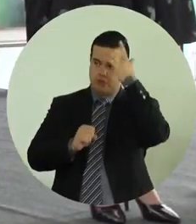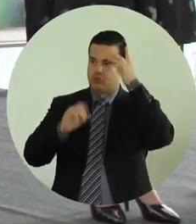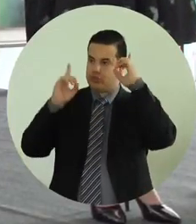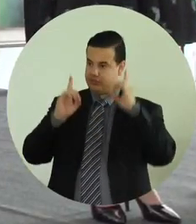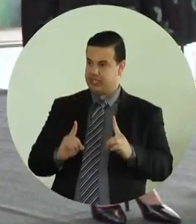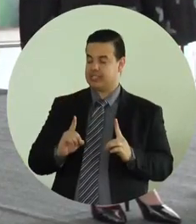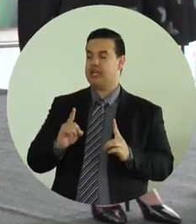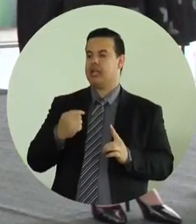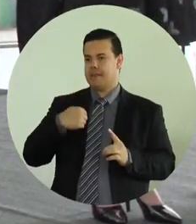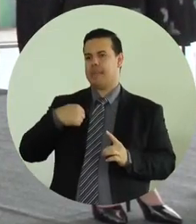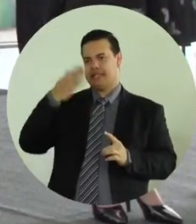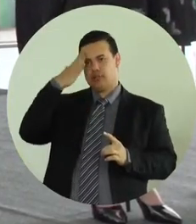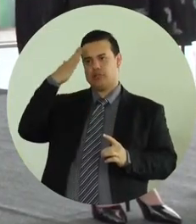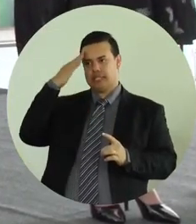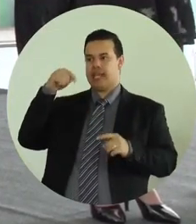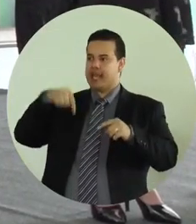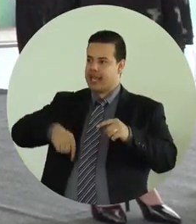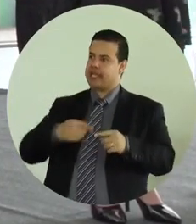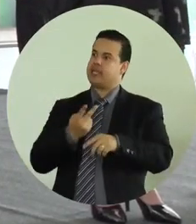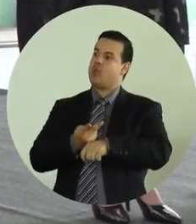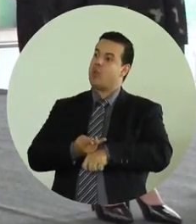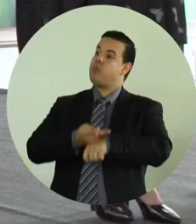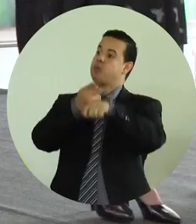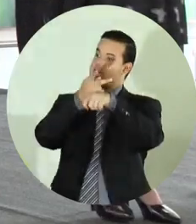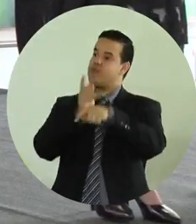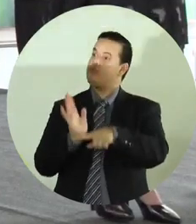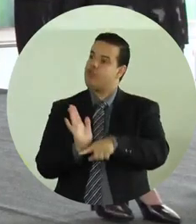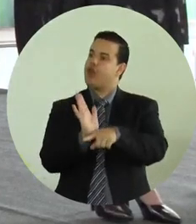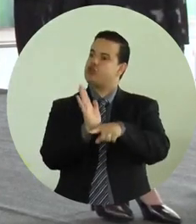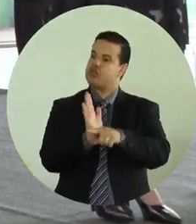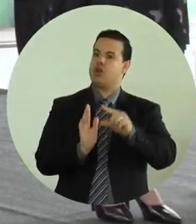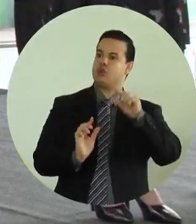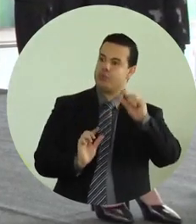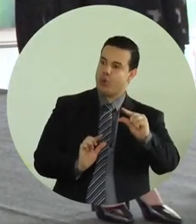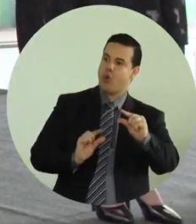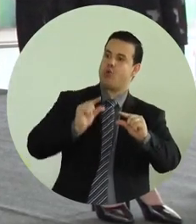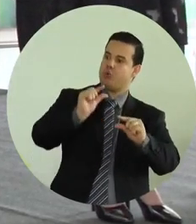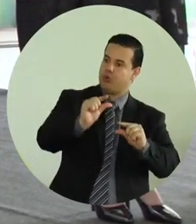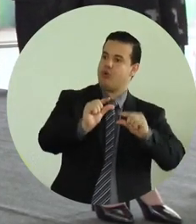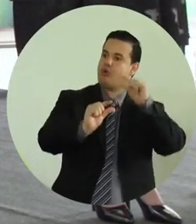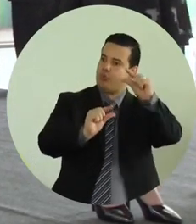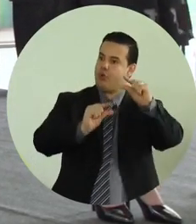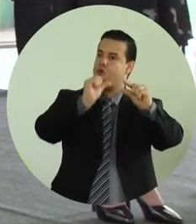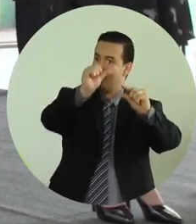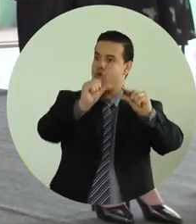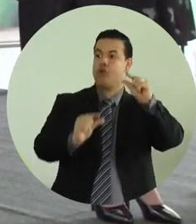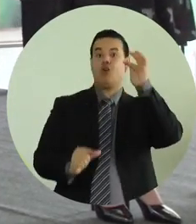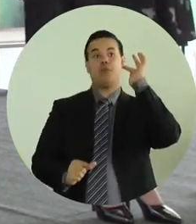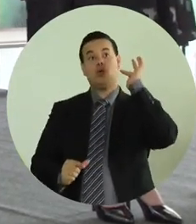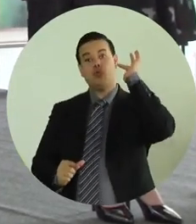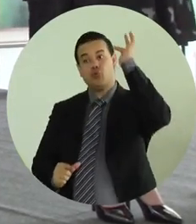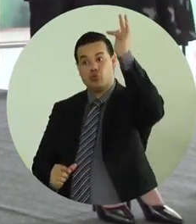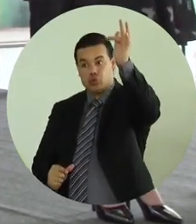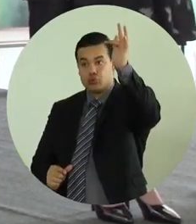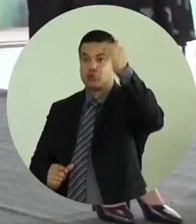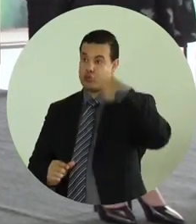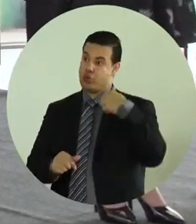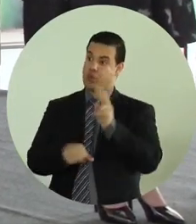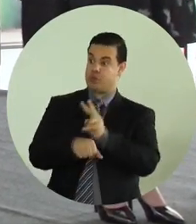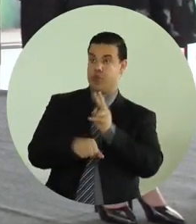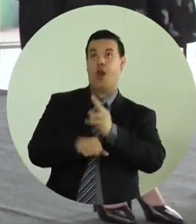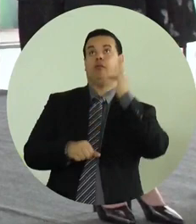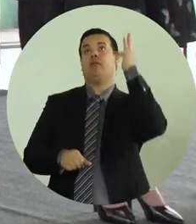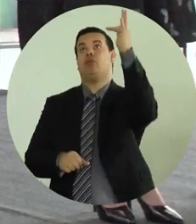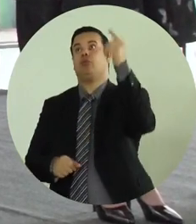como essa vão contribuindo gradativamente para que em um futuro, e eu espero que esse futuro não esteja tão